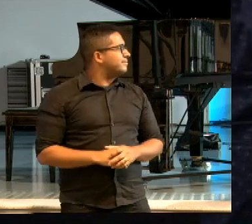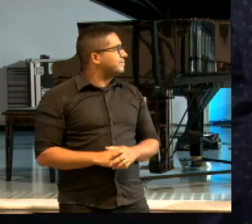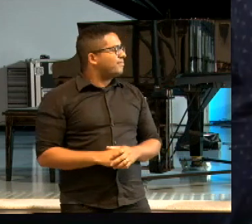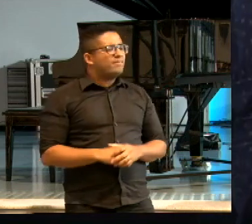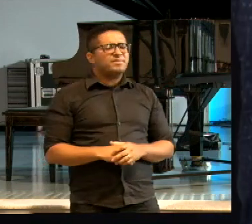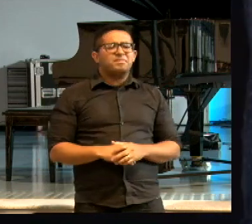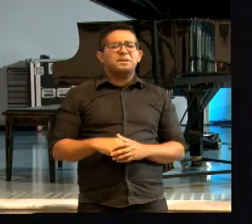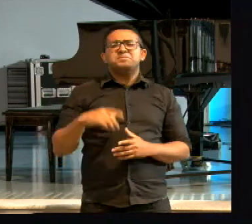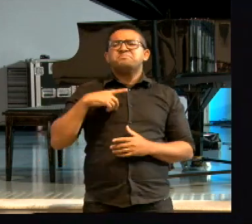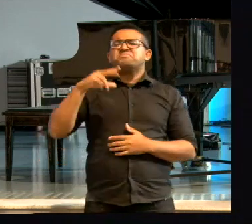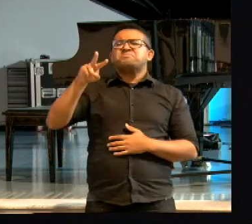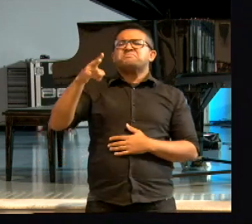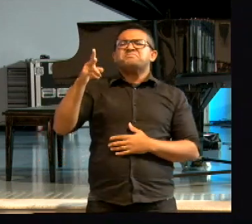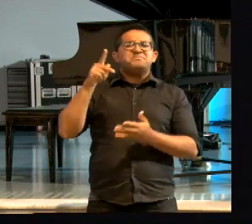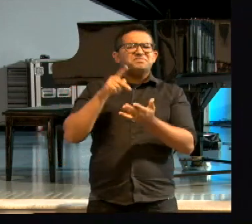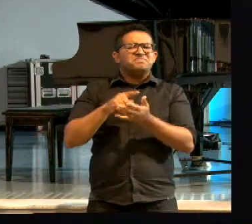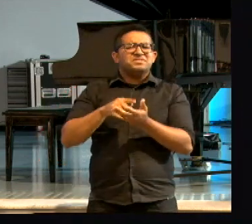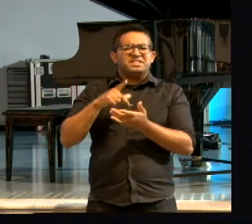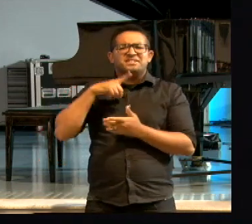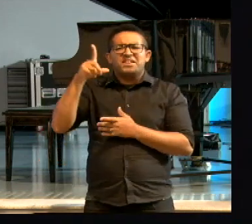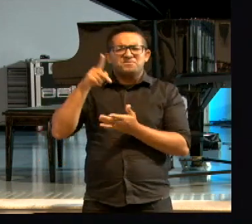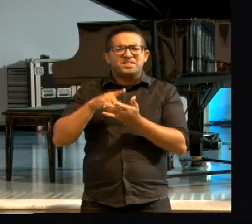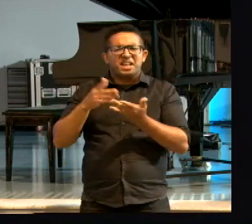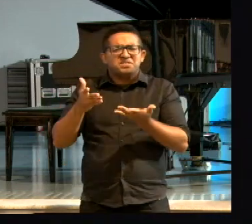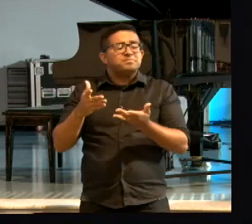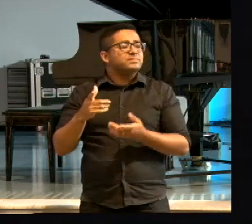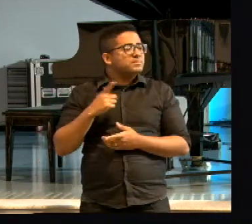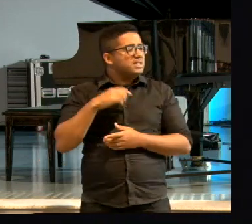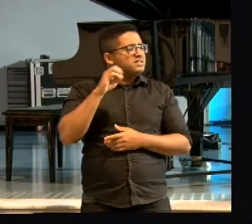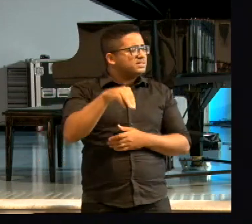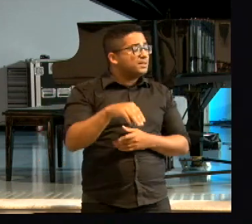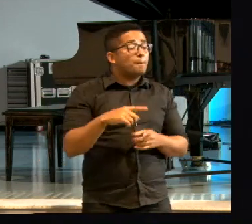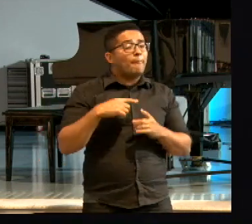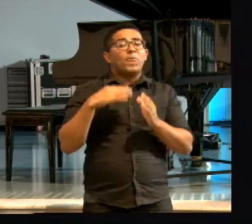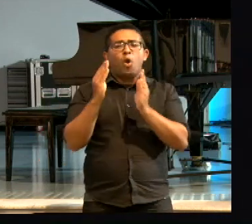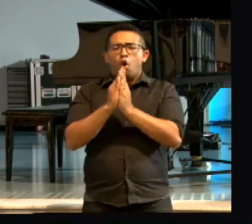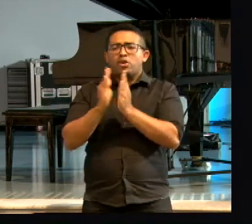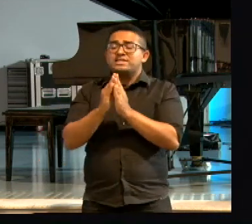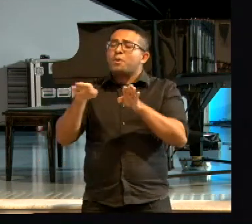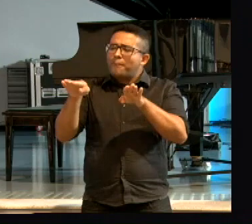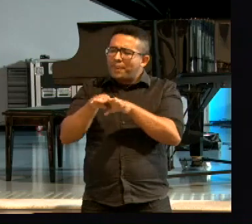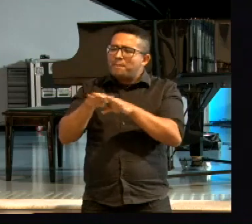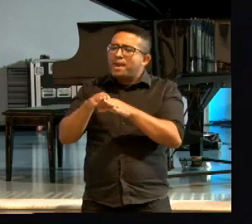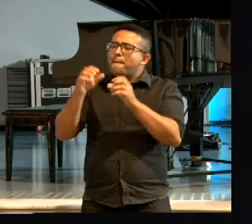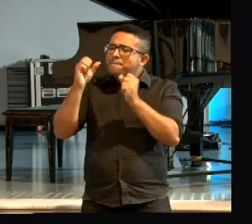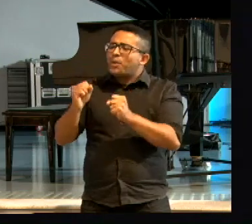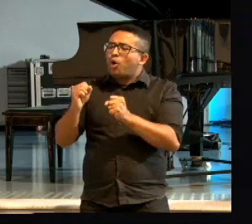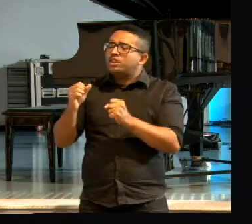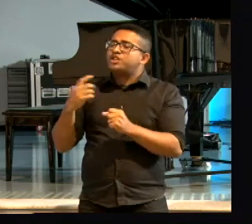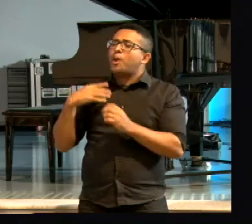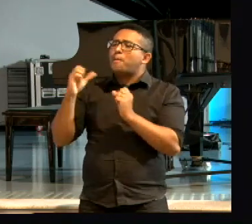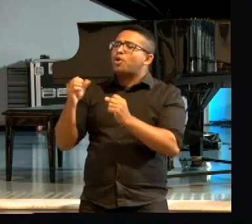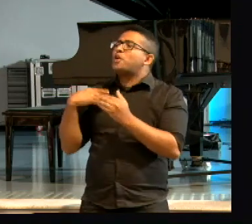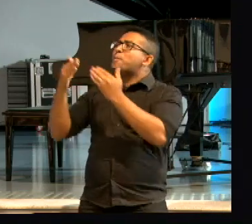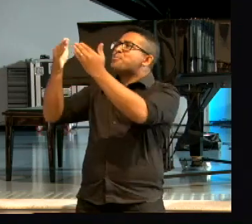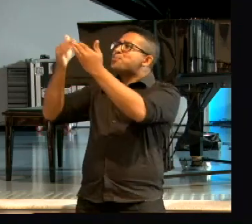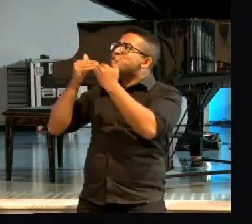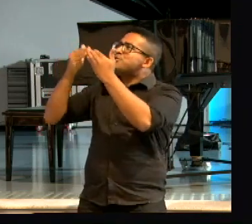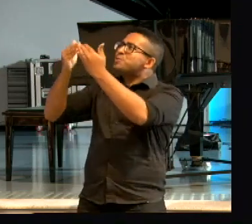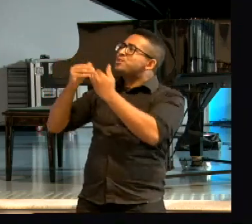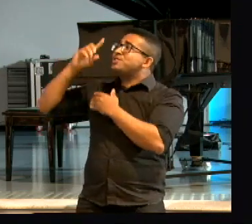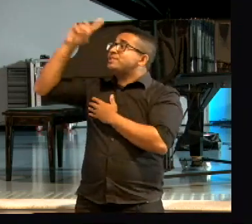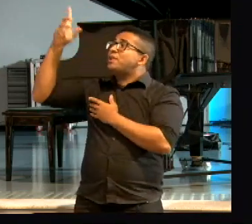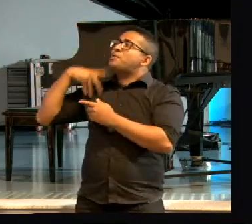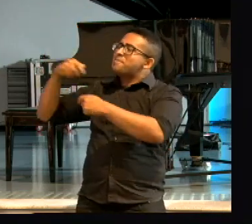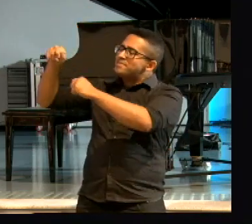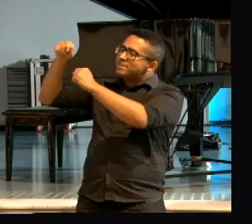Há alguma verdade nisso? Claro que há. Nós não vamos negar que oração também possa ser um meio através do qual você consiga de Deus o que